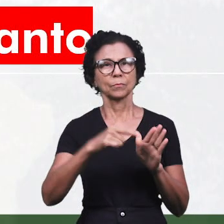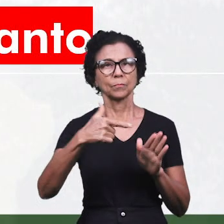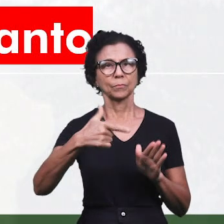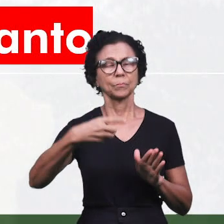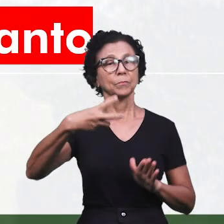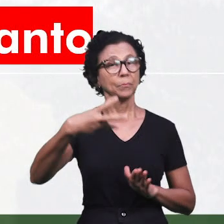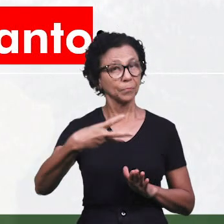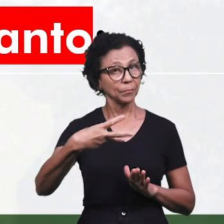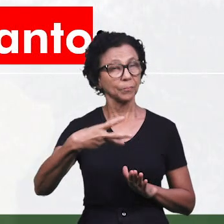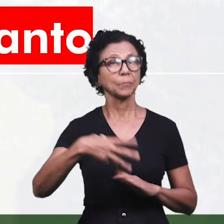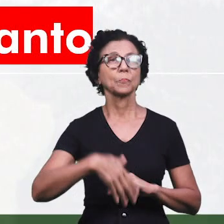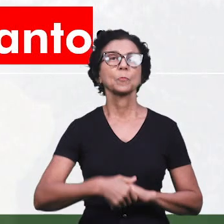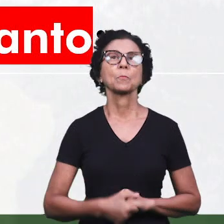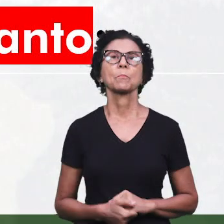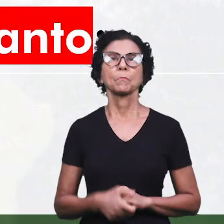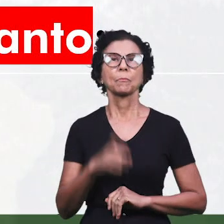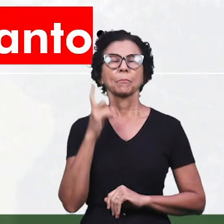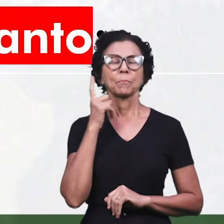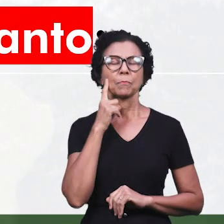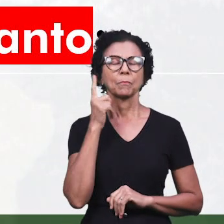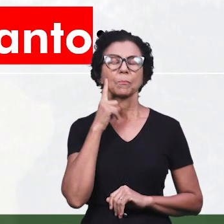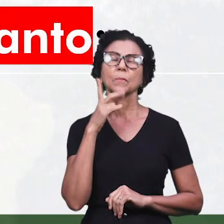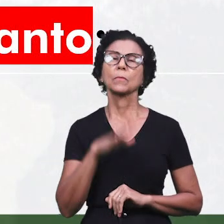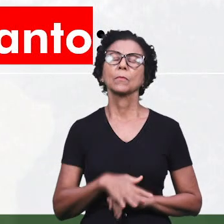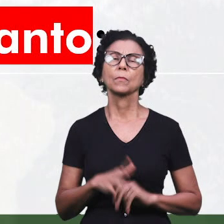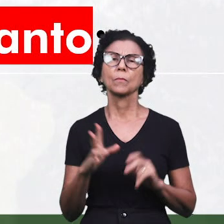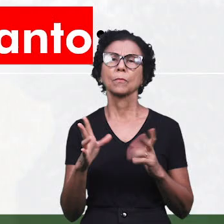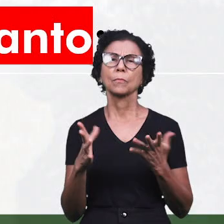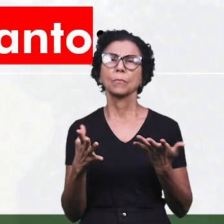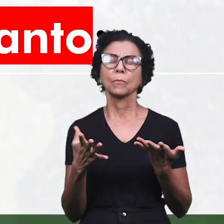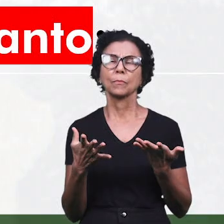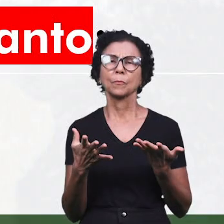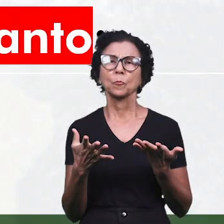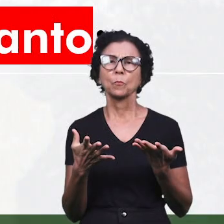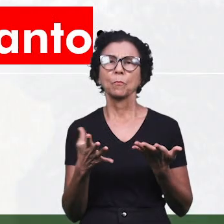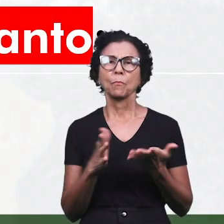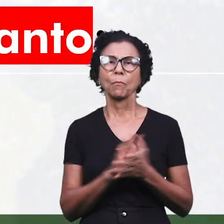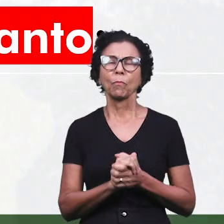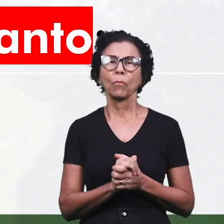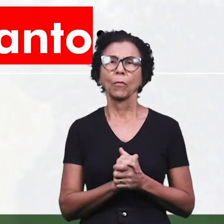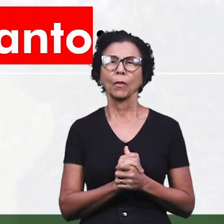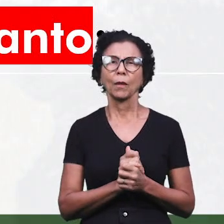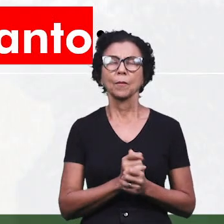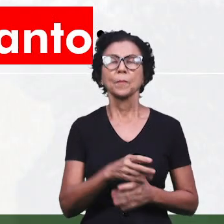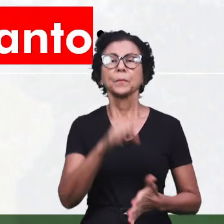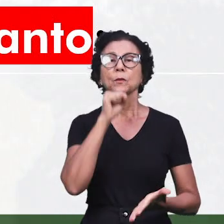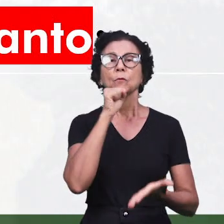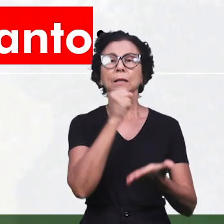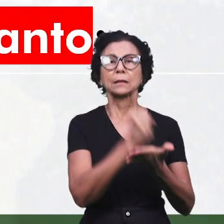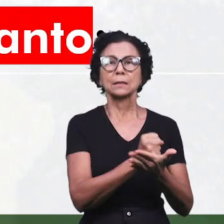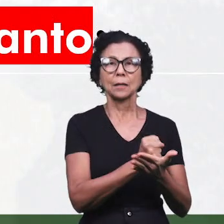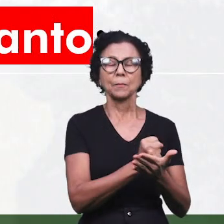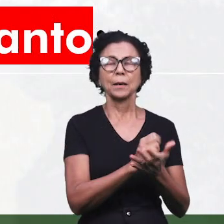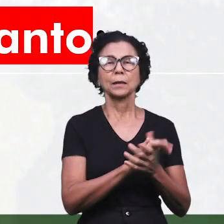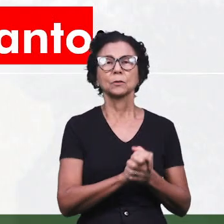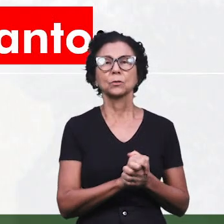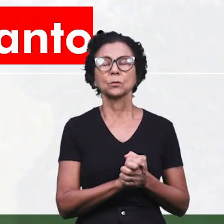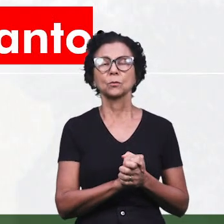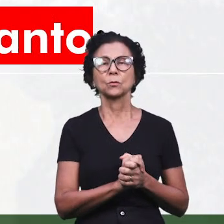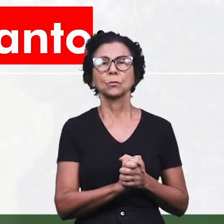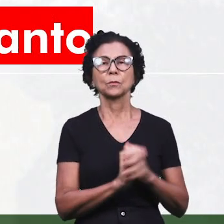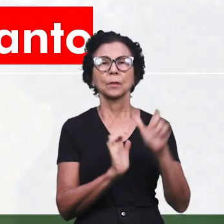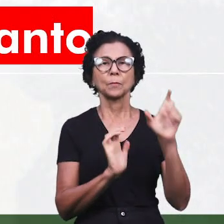figura profética no Velho Testamento que aponta para os 2 momentos do derramamento do Espírito Santo.